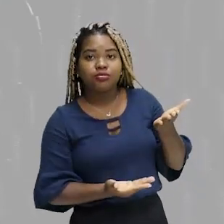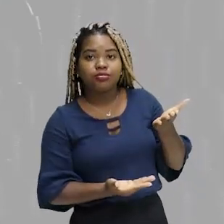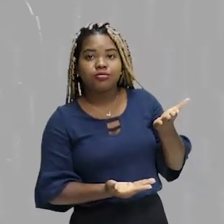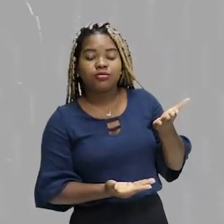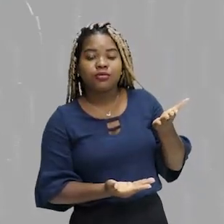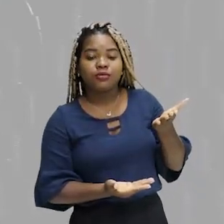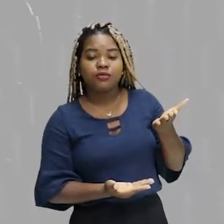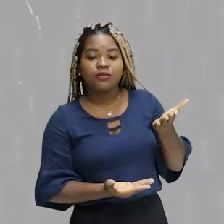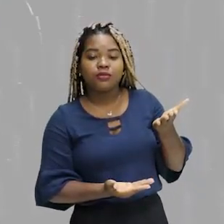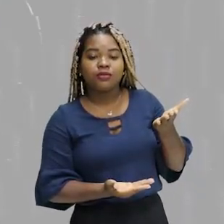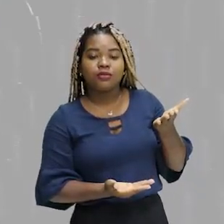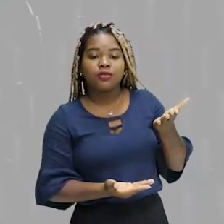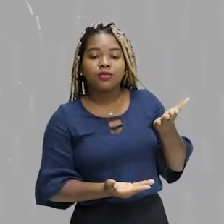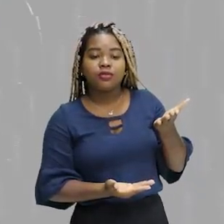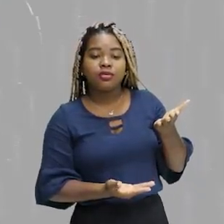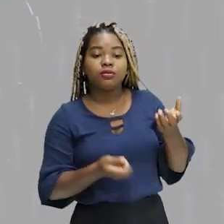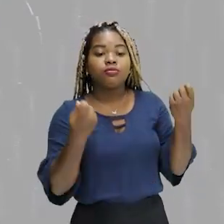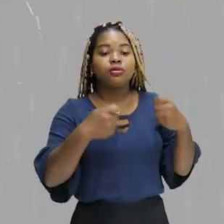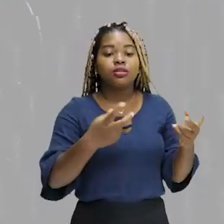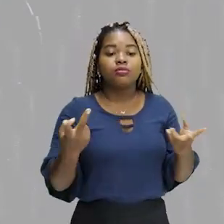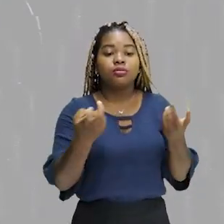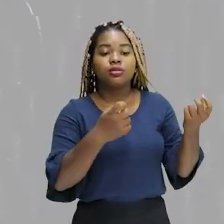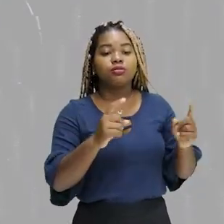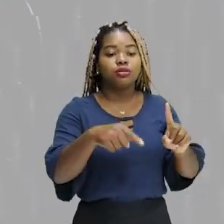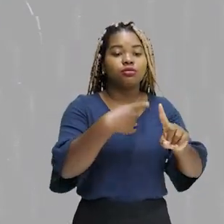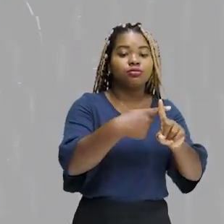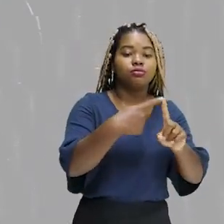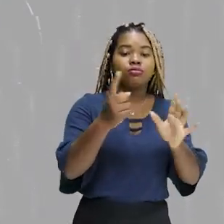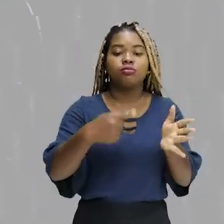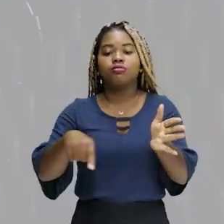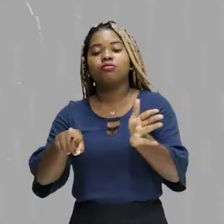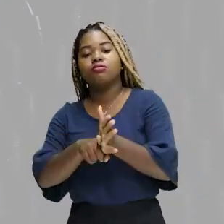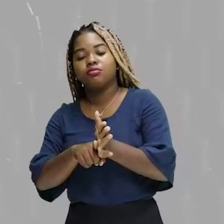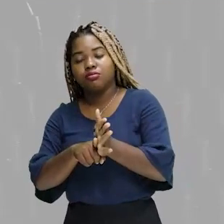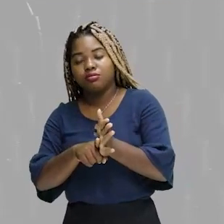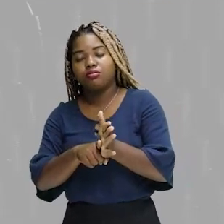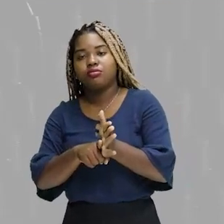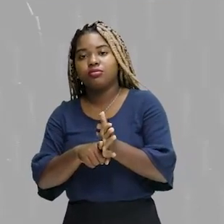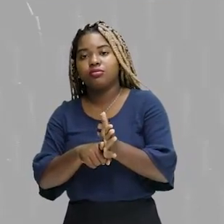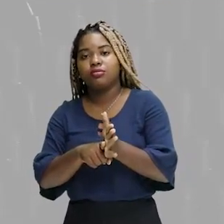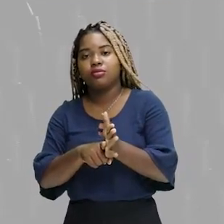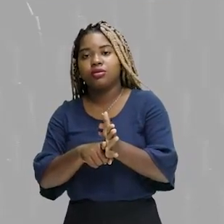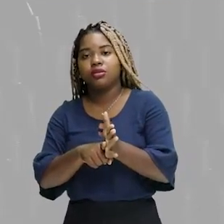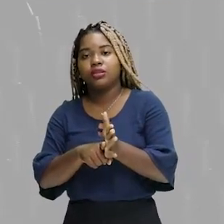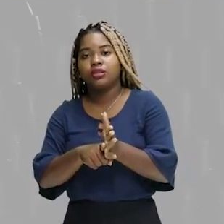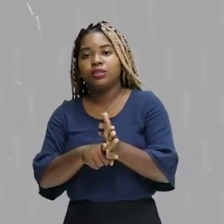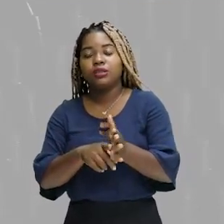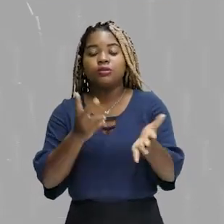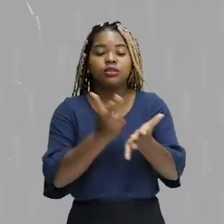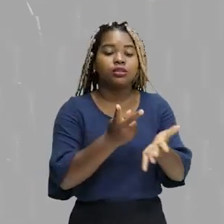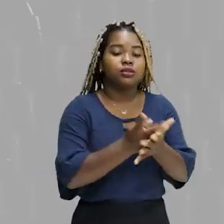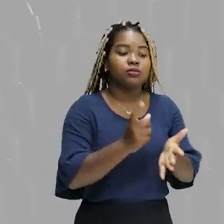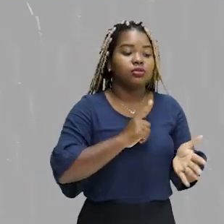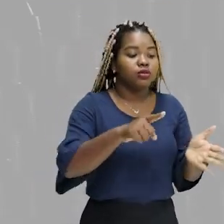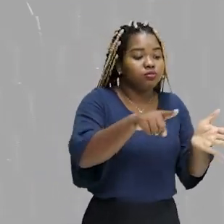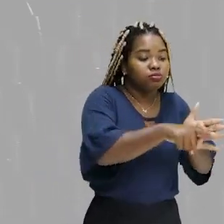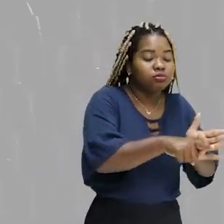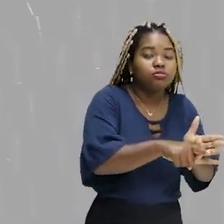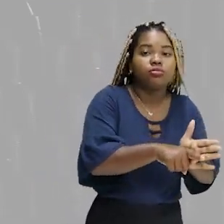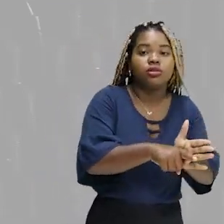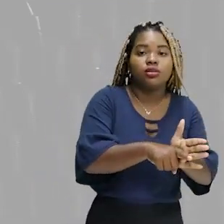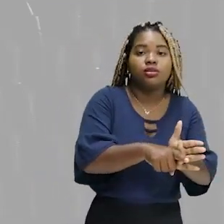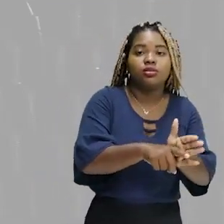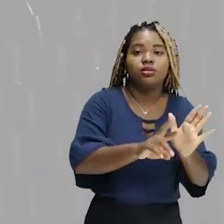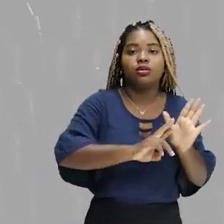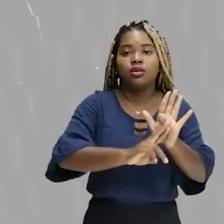identifica isso por meio do sinal, no caso, negativo. Todo sinal negativo representa uma